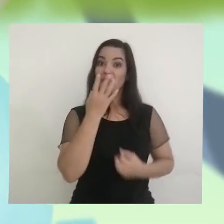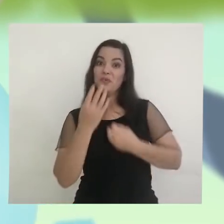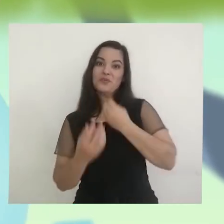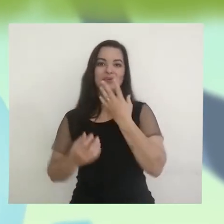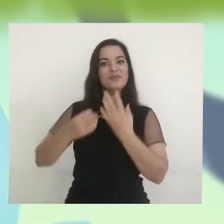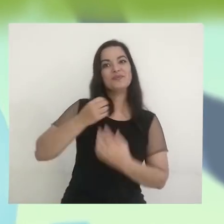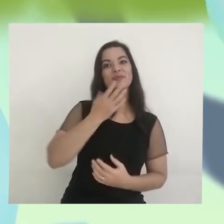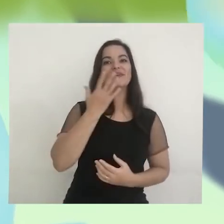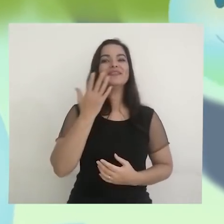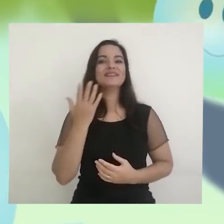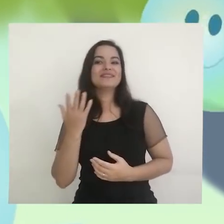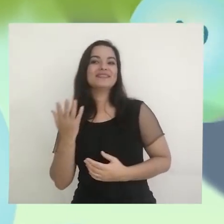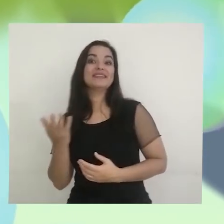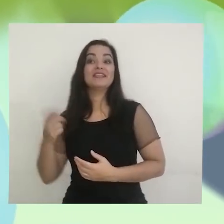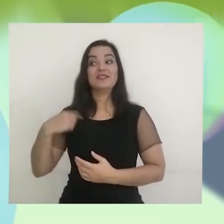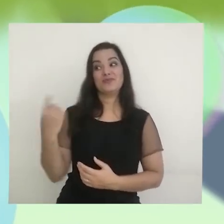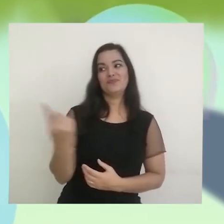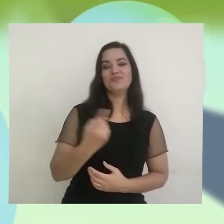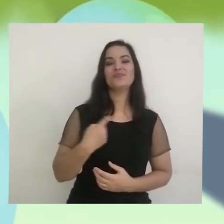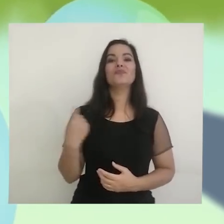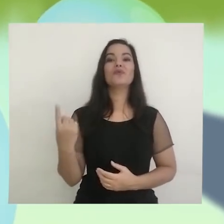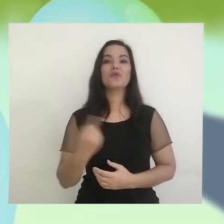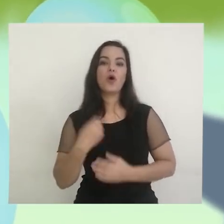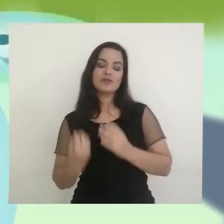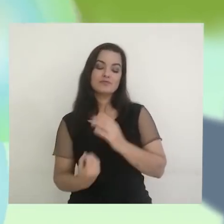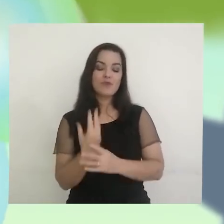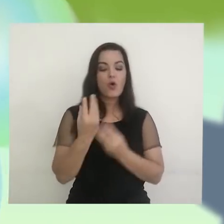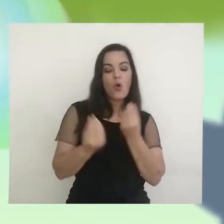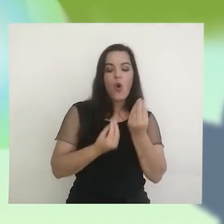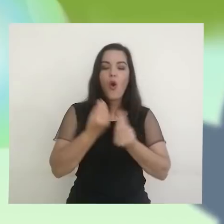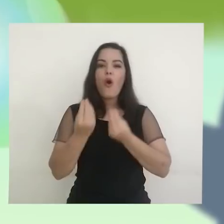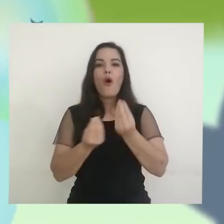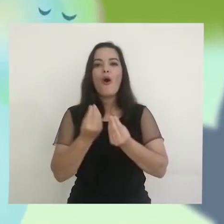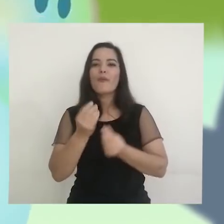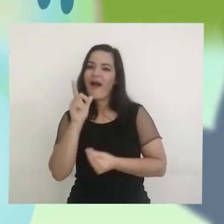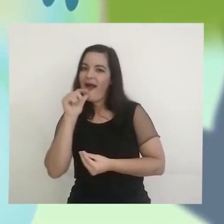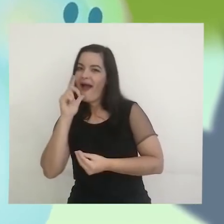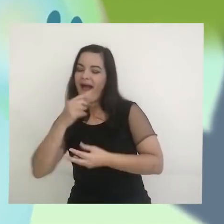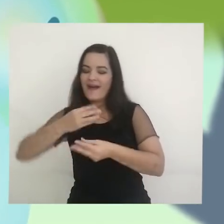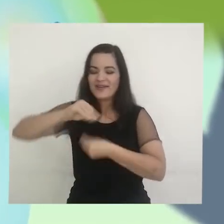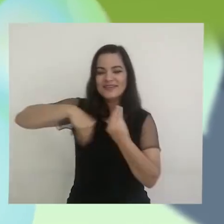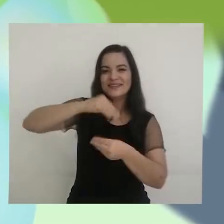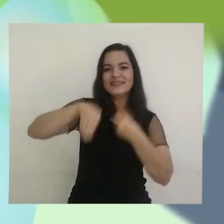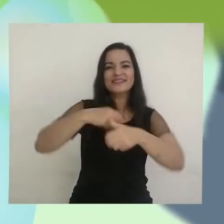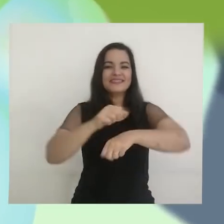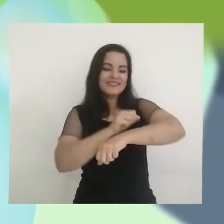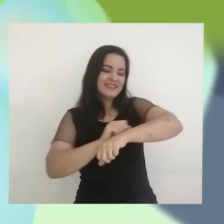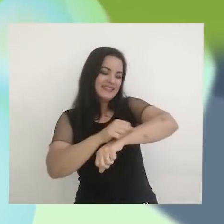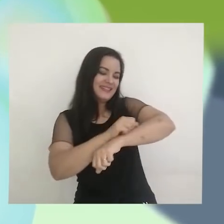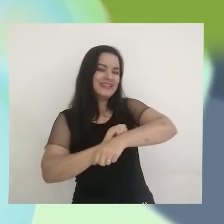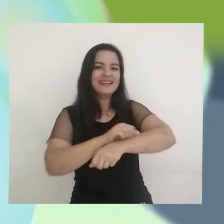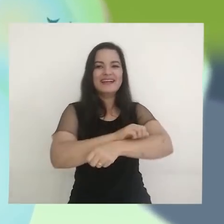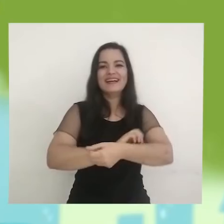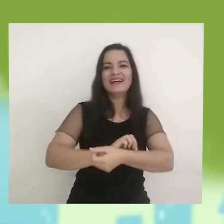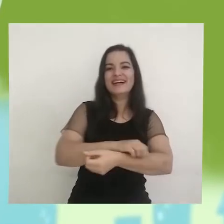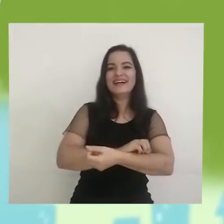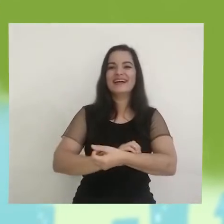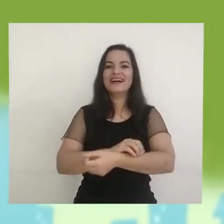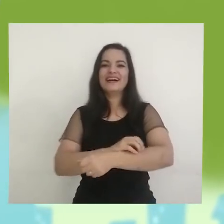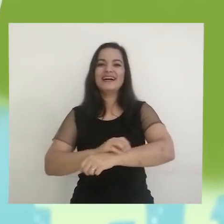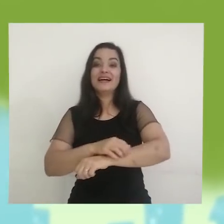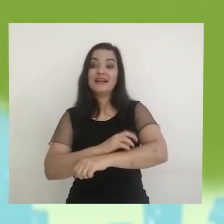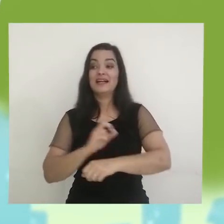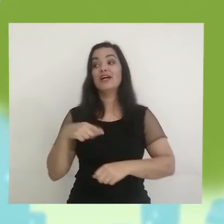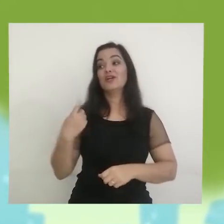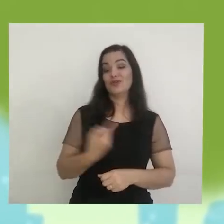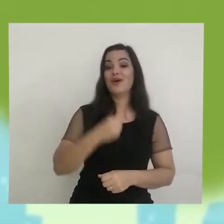Bom, bom, bom, somos feitas de água e sabão. Bom, bom, bom, bom, bom, bom,